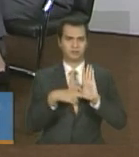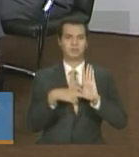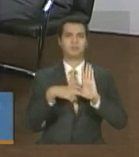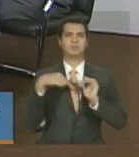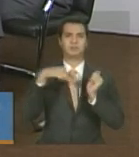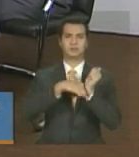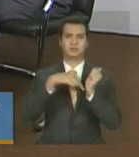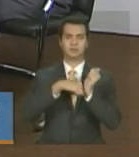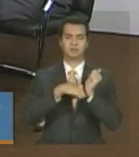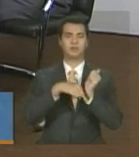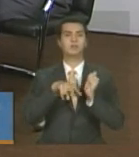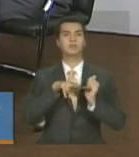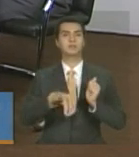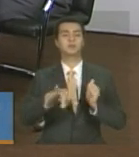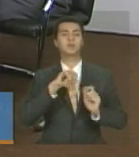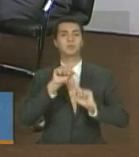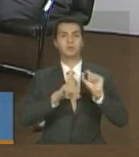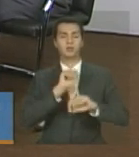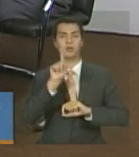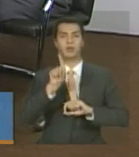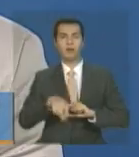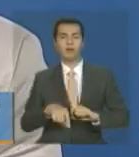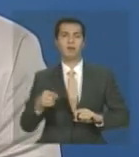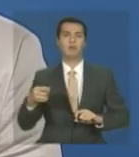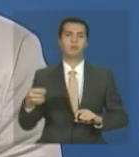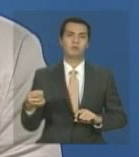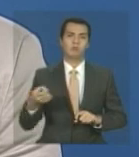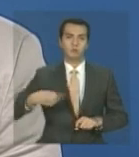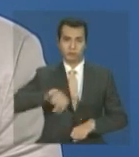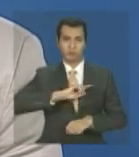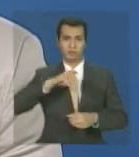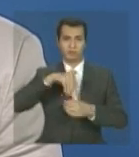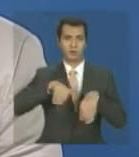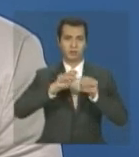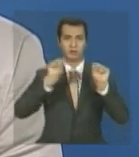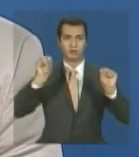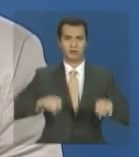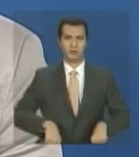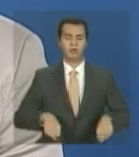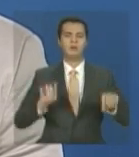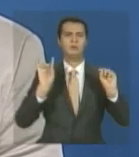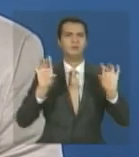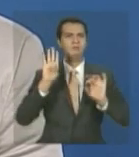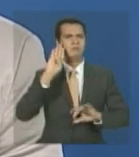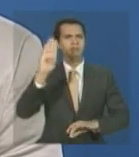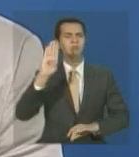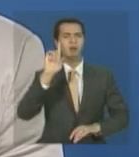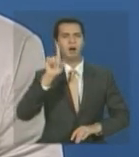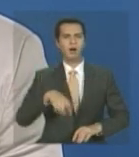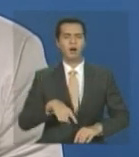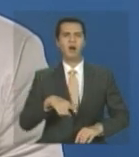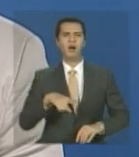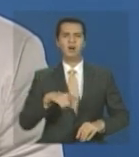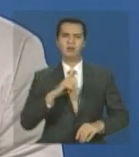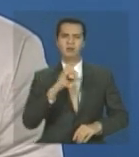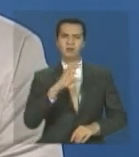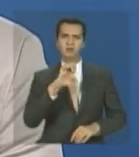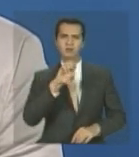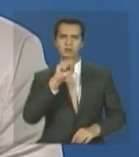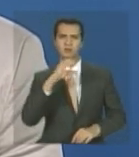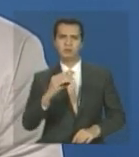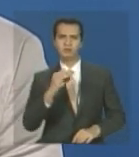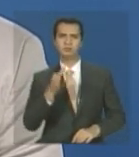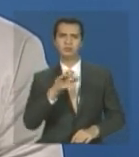são prestadas nos nossos sistemas de informação, especialmente nos questionários do Censo SUAS, né, que